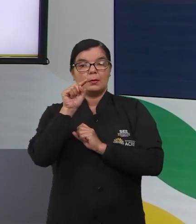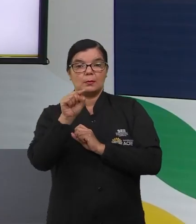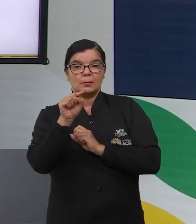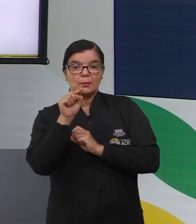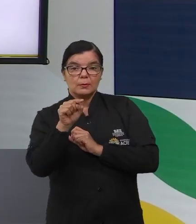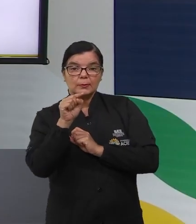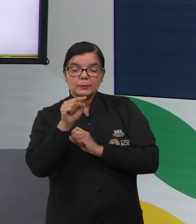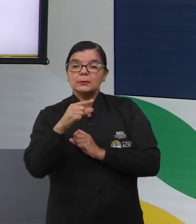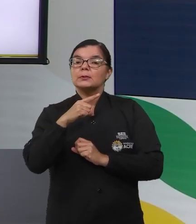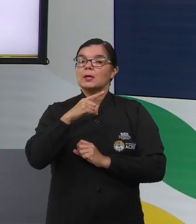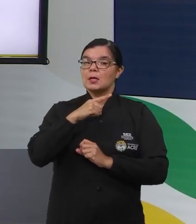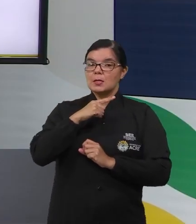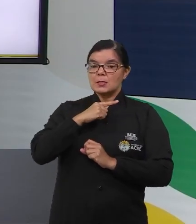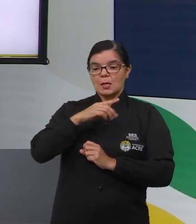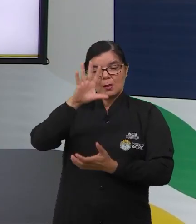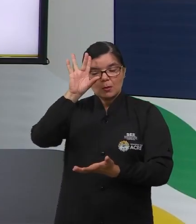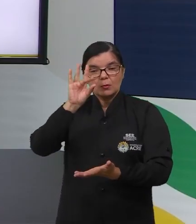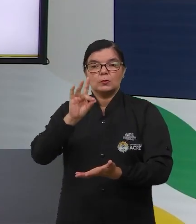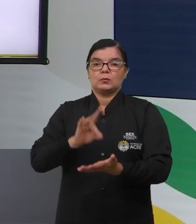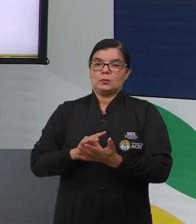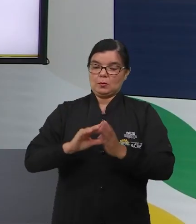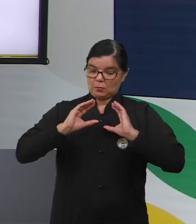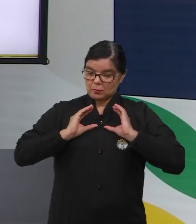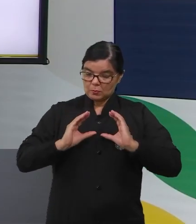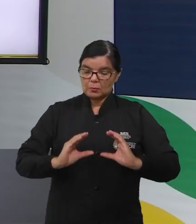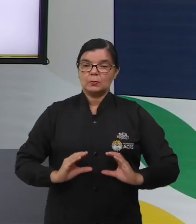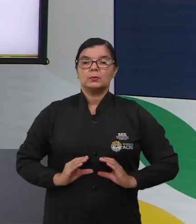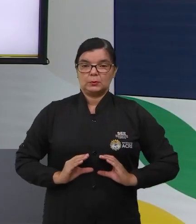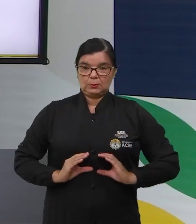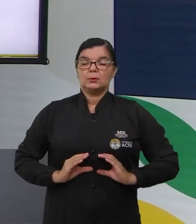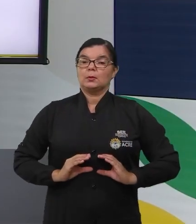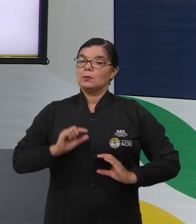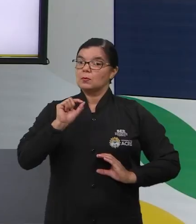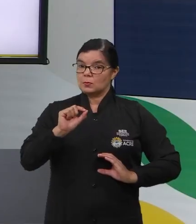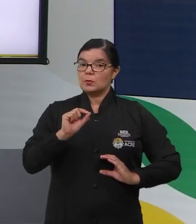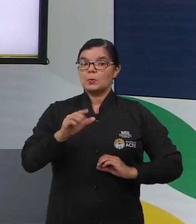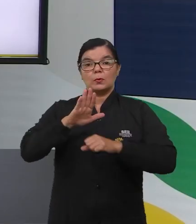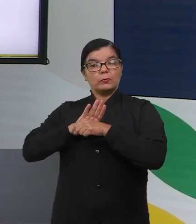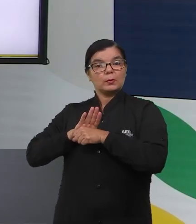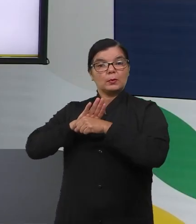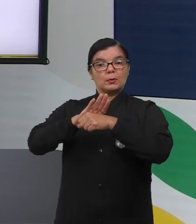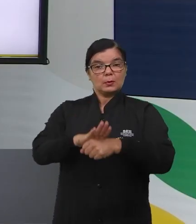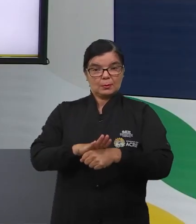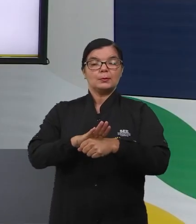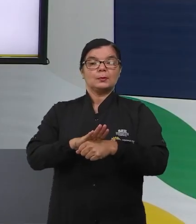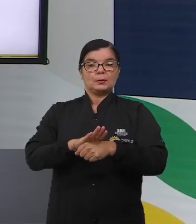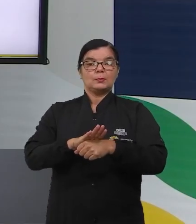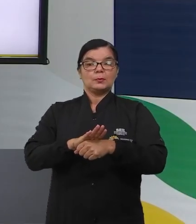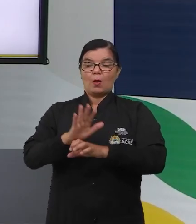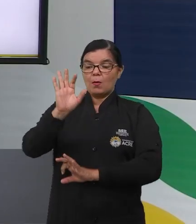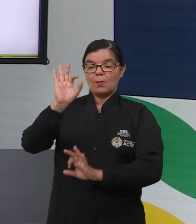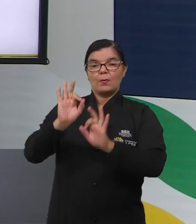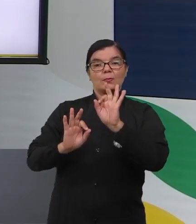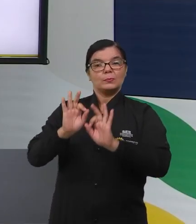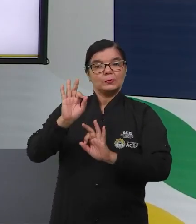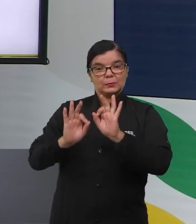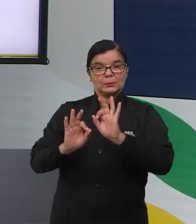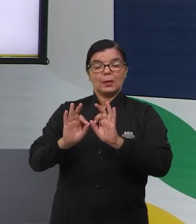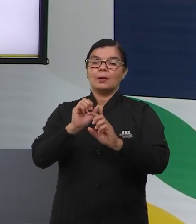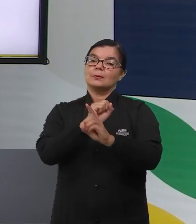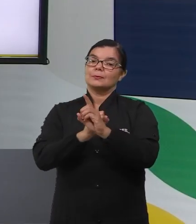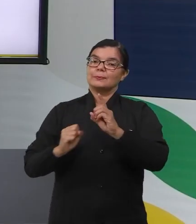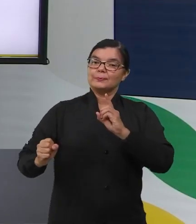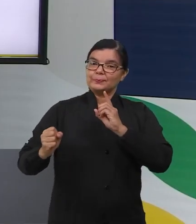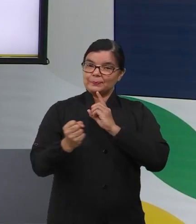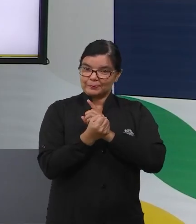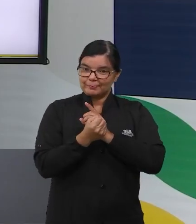seja caracterizado efetivamente como um cidadão esse que vai contribuir para a construção da